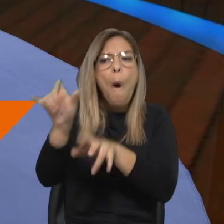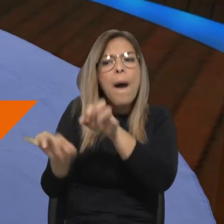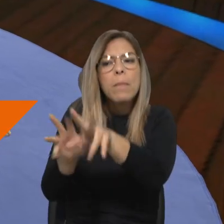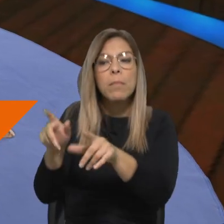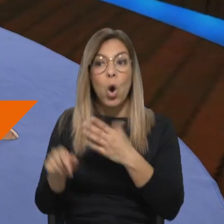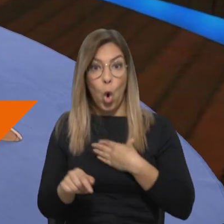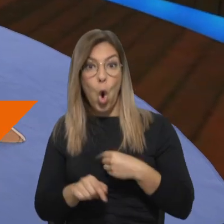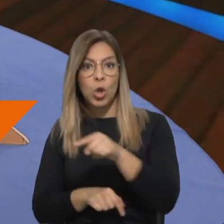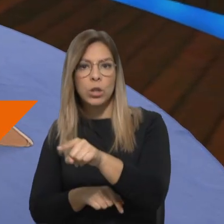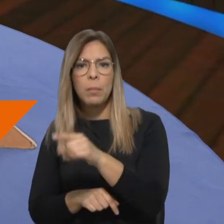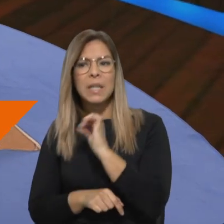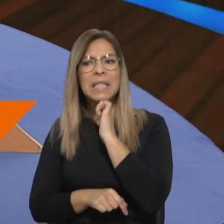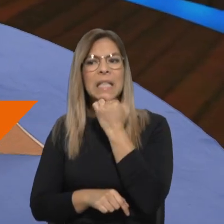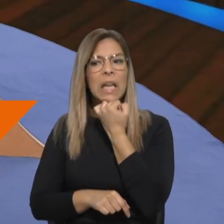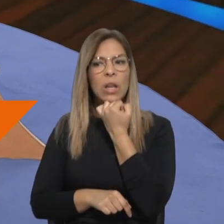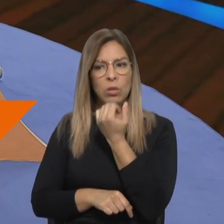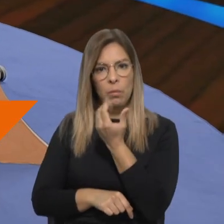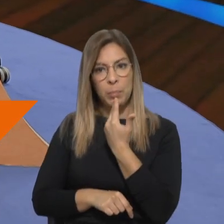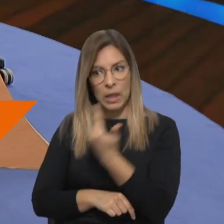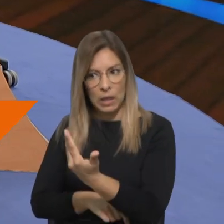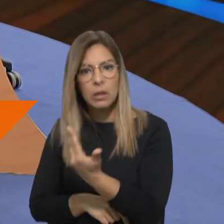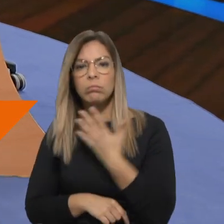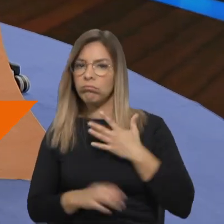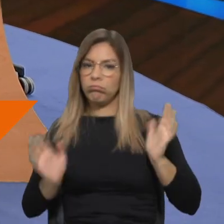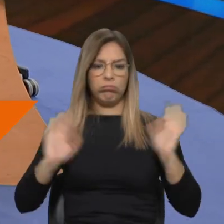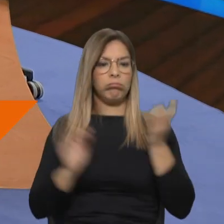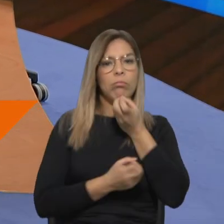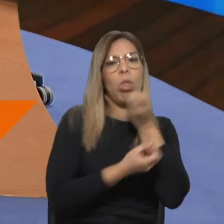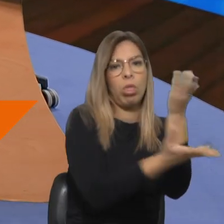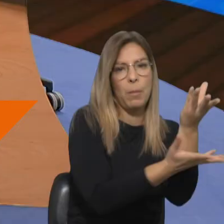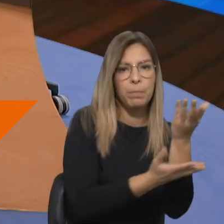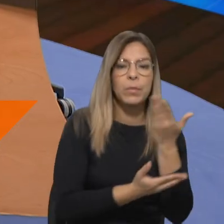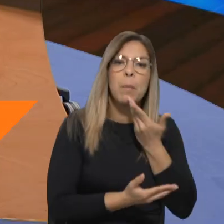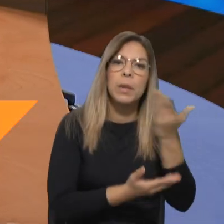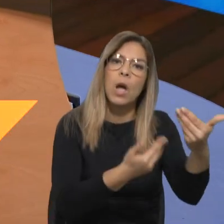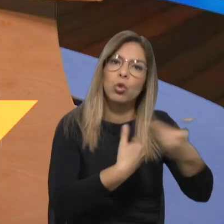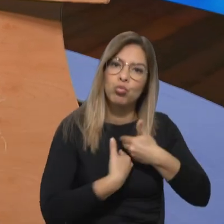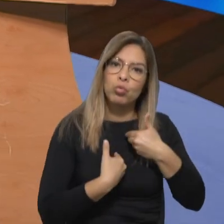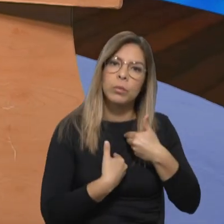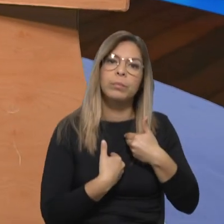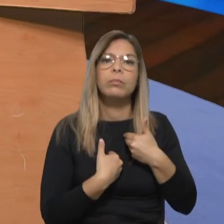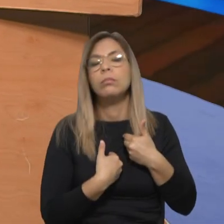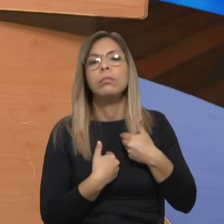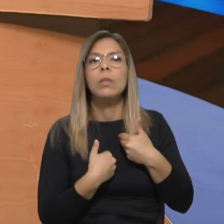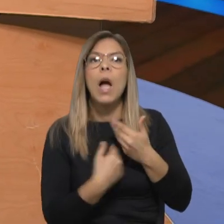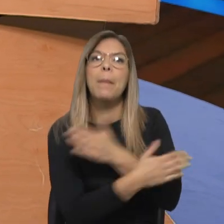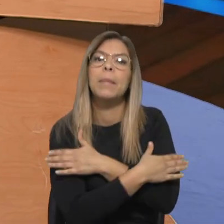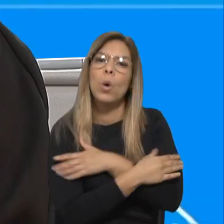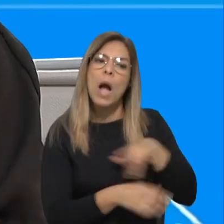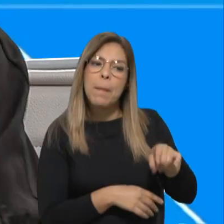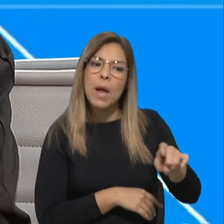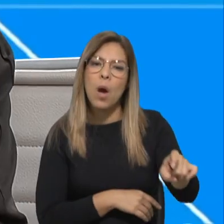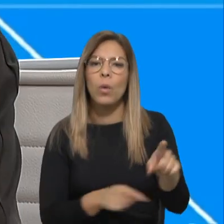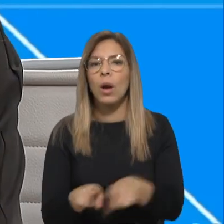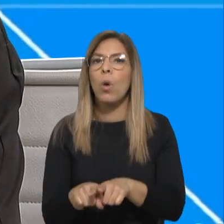mas não quer guardar o segredo que ele lhe está a pedir e, portanto, vai pedir ajuda ao seu amigo camarão. Ou seja, nesta perspectiva de